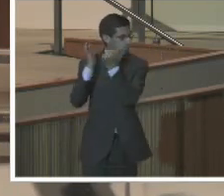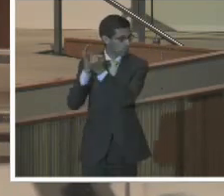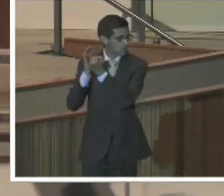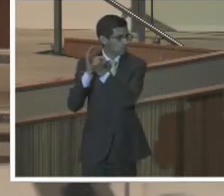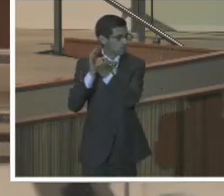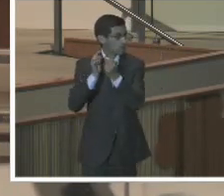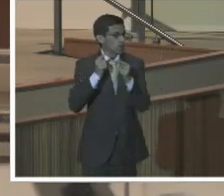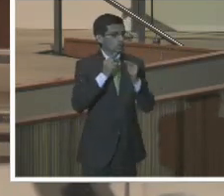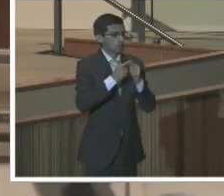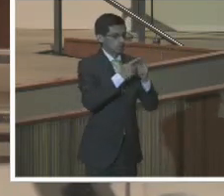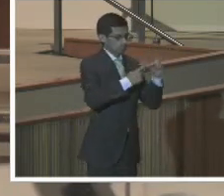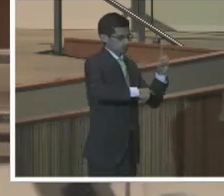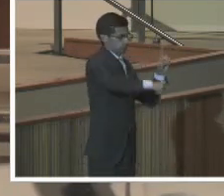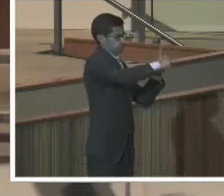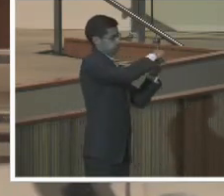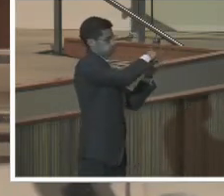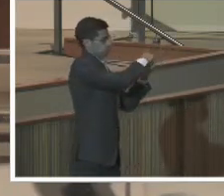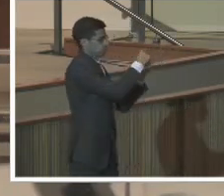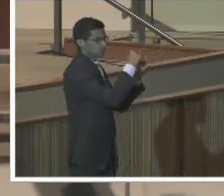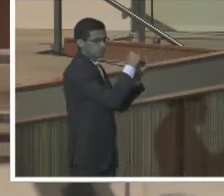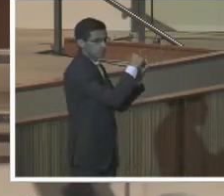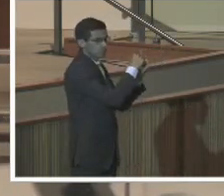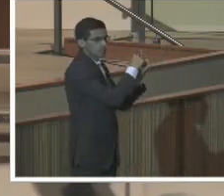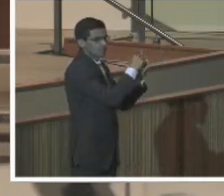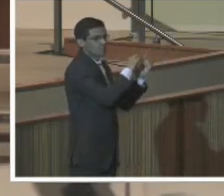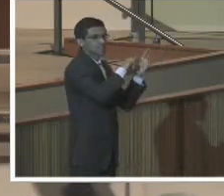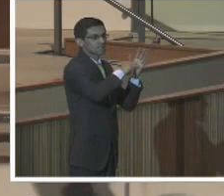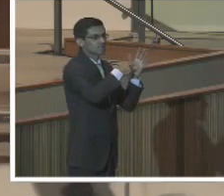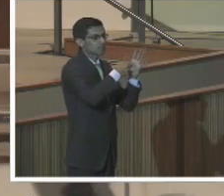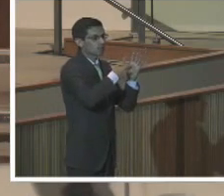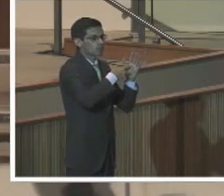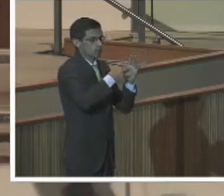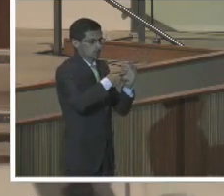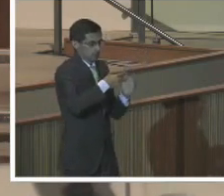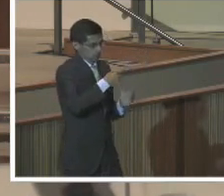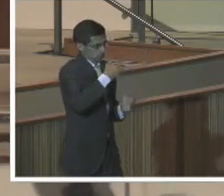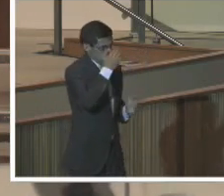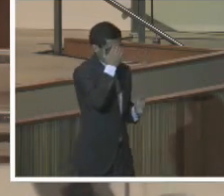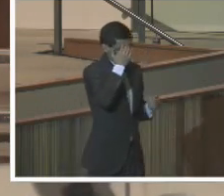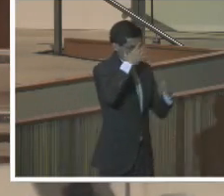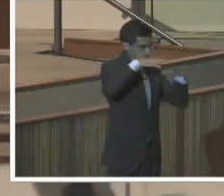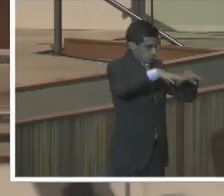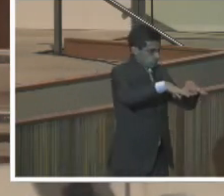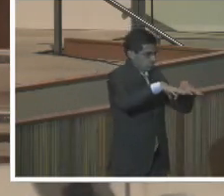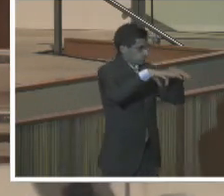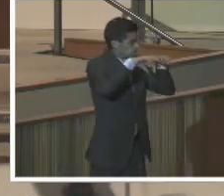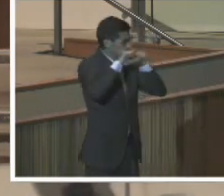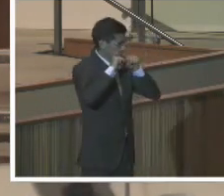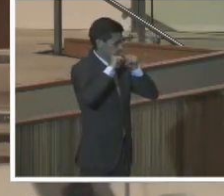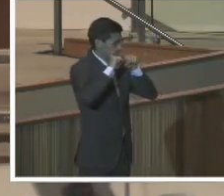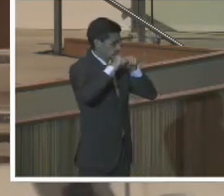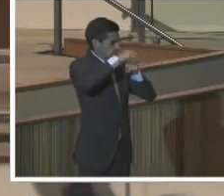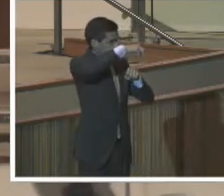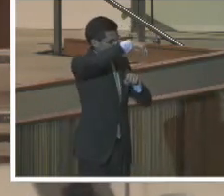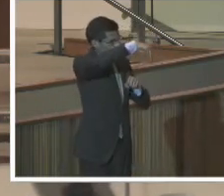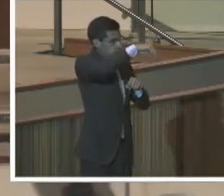porque a cruz era símbolo de maldição no Velho Testamento.